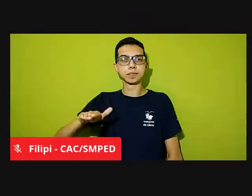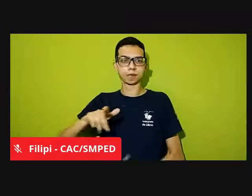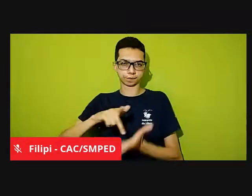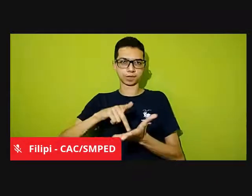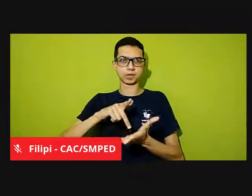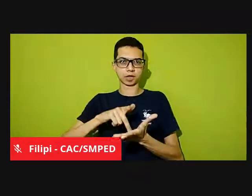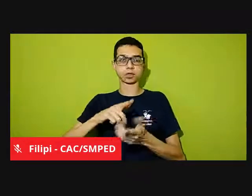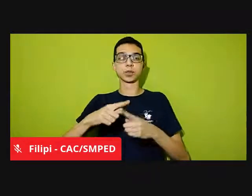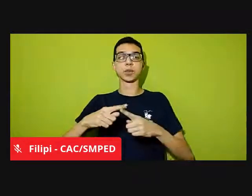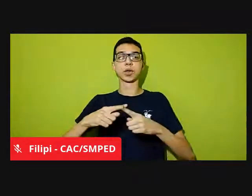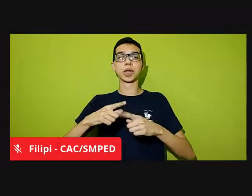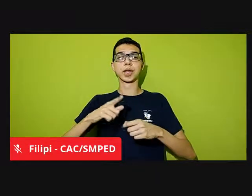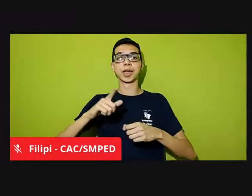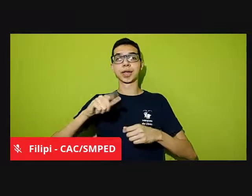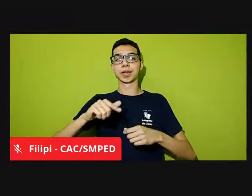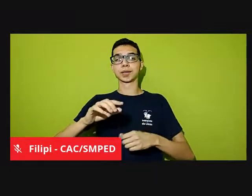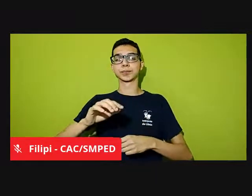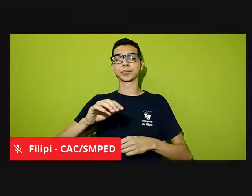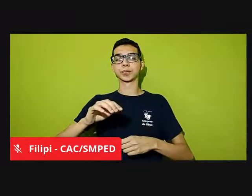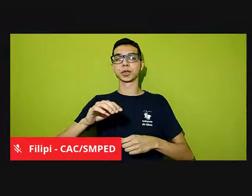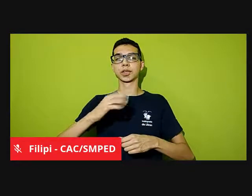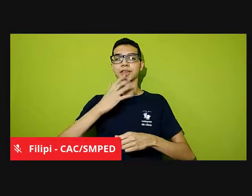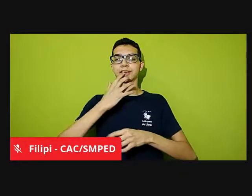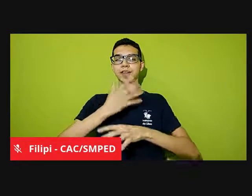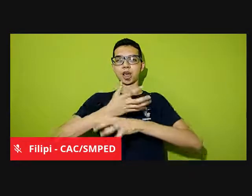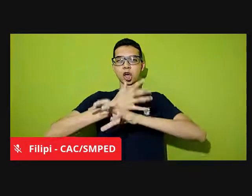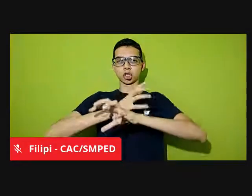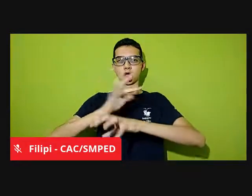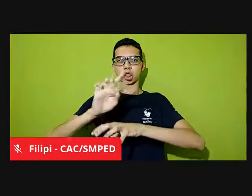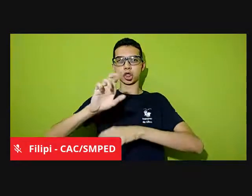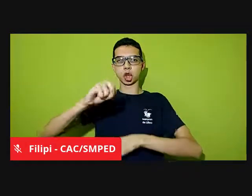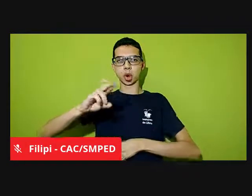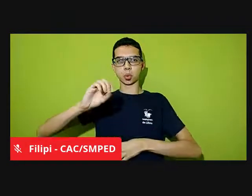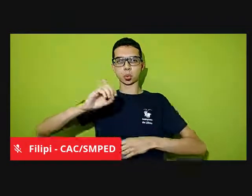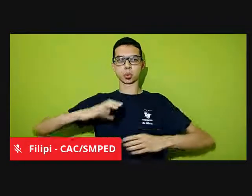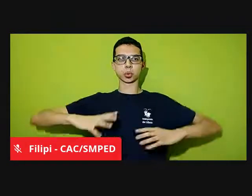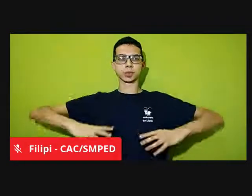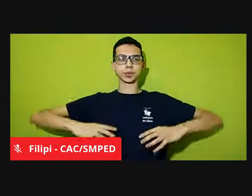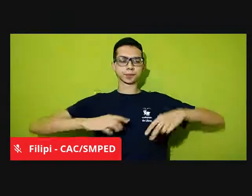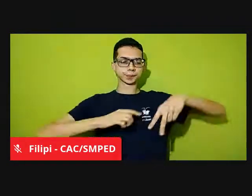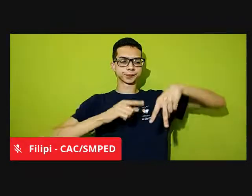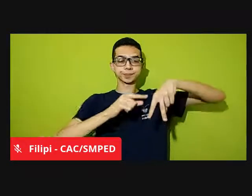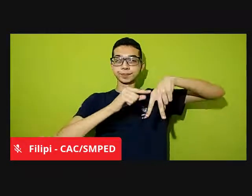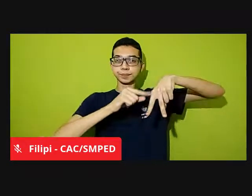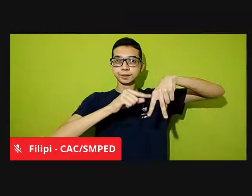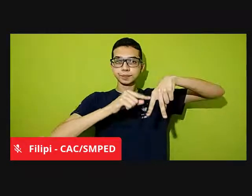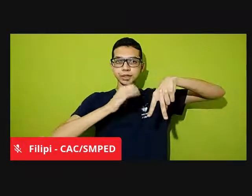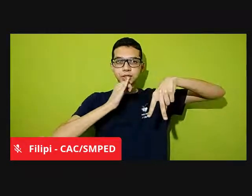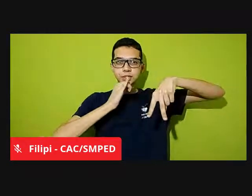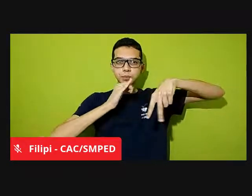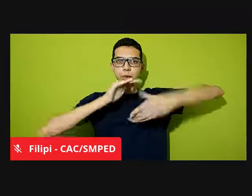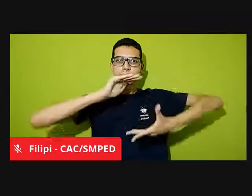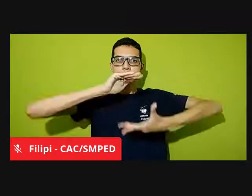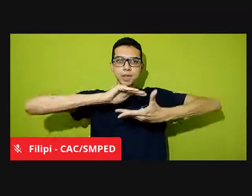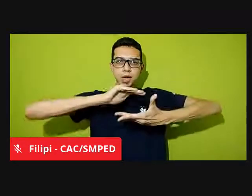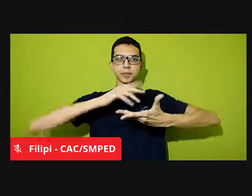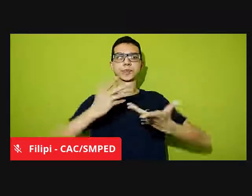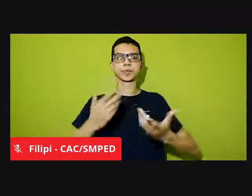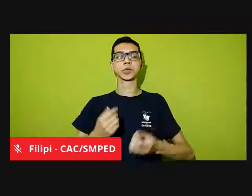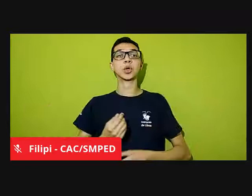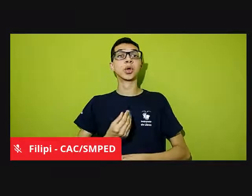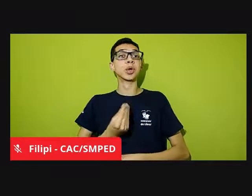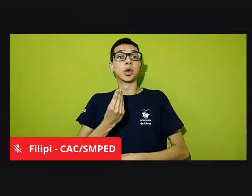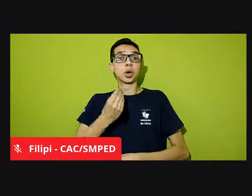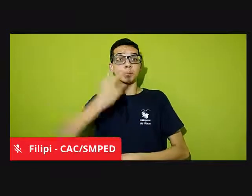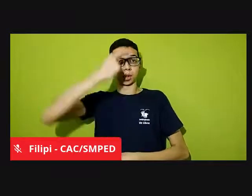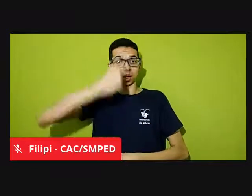de tronco que é fruto dessa escoliose bastante acentuada. Então, ser uma pessoa com deficiência, trabalhar com